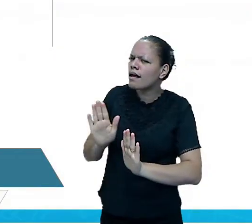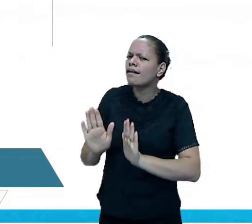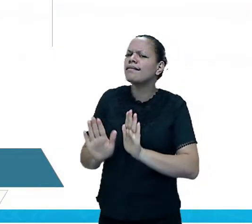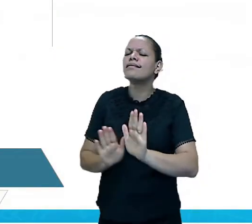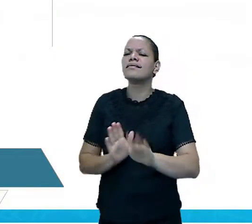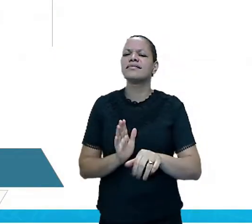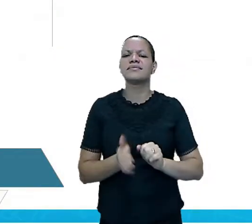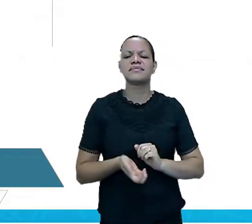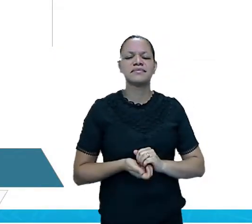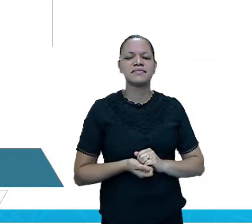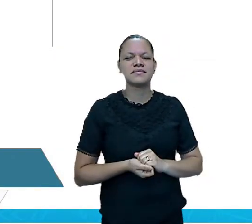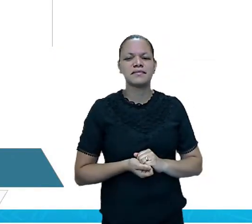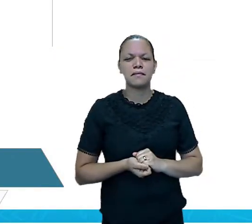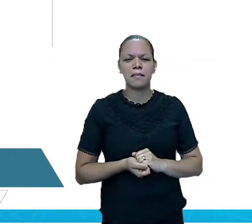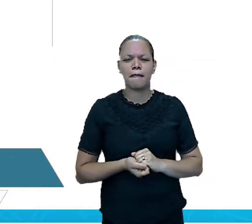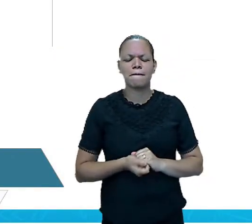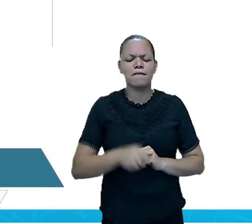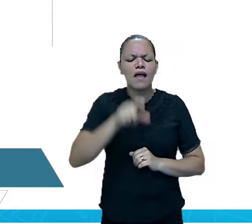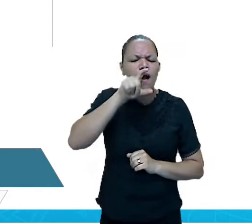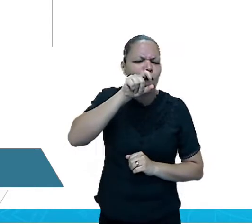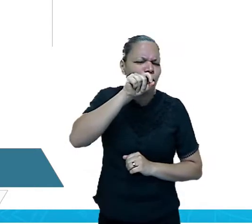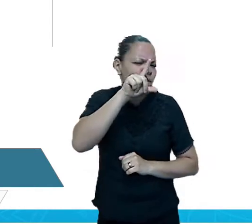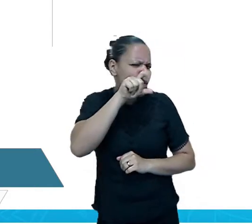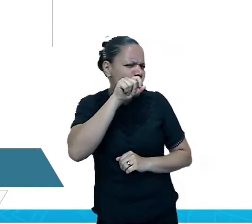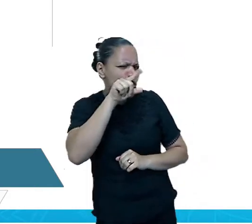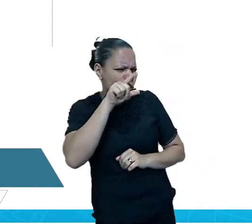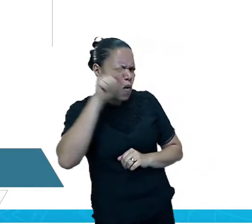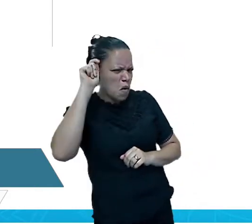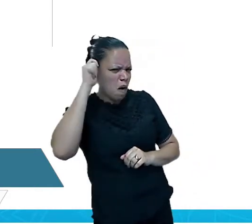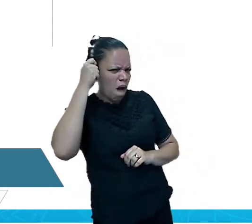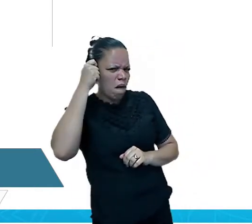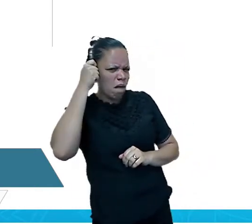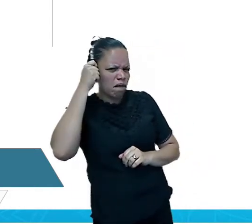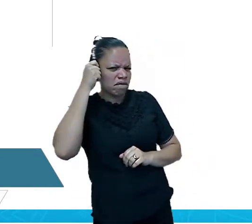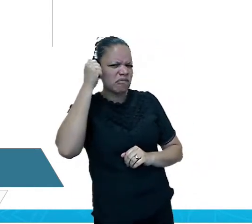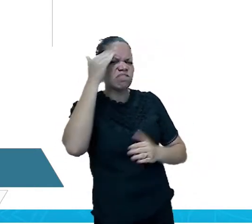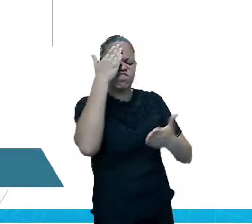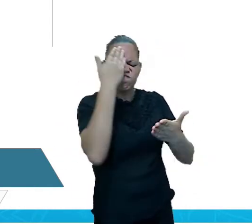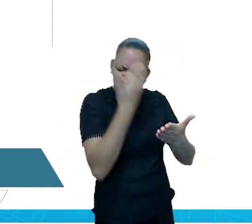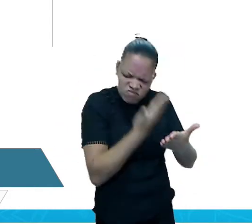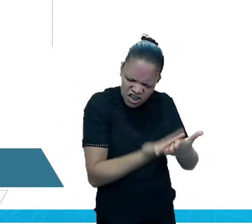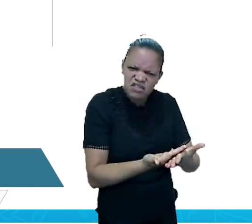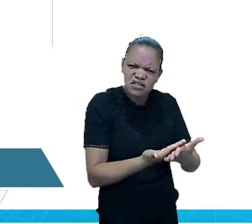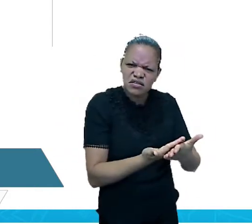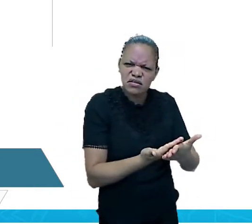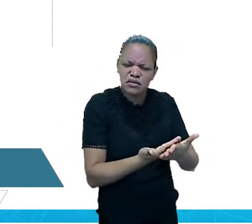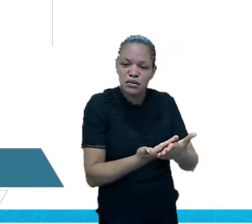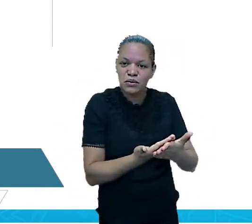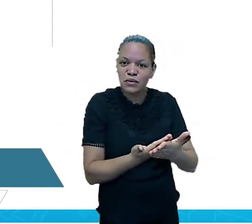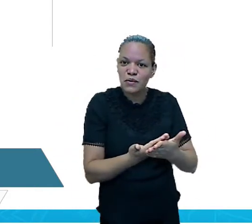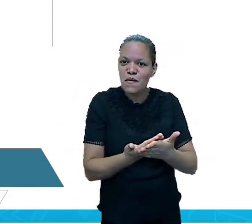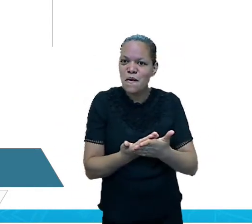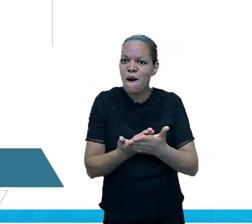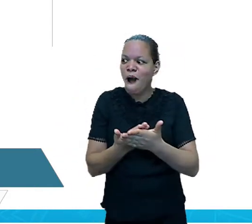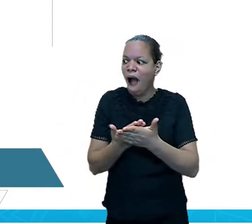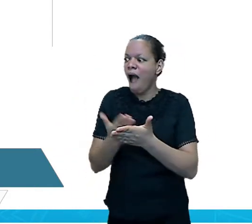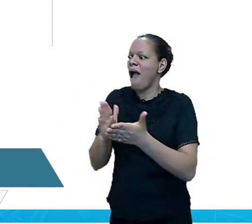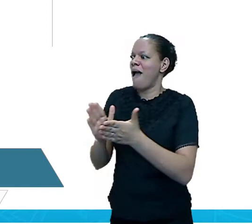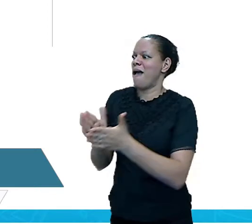O corvo acreditou nos elogios da raposa? Ele acreditou?